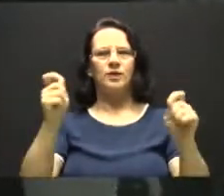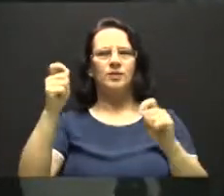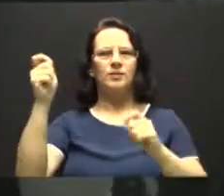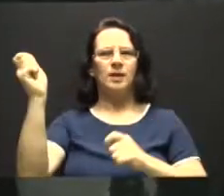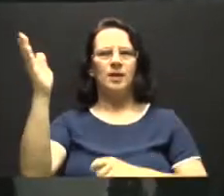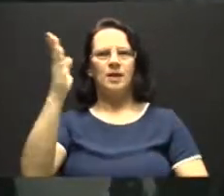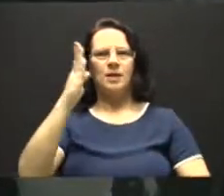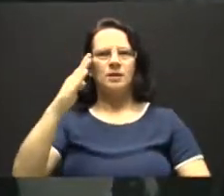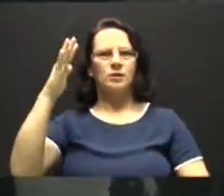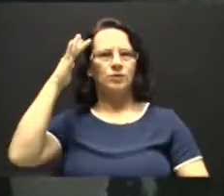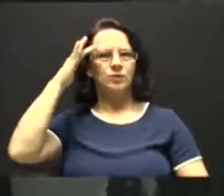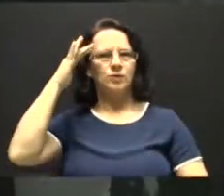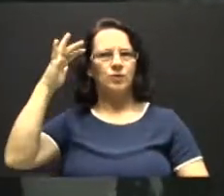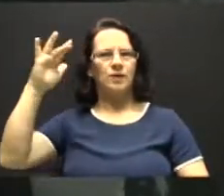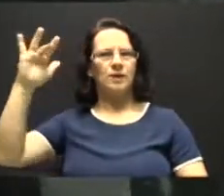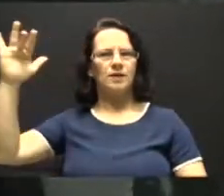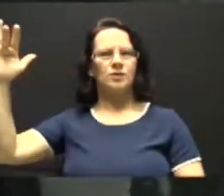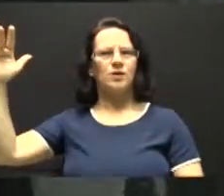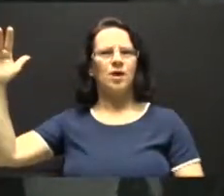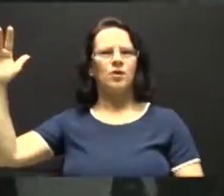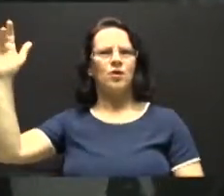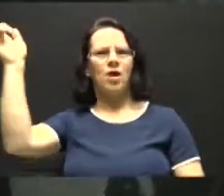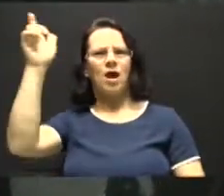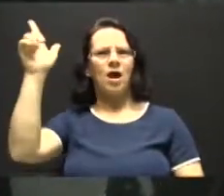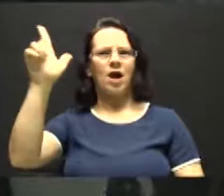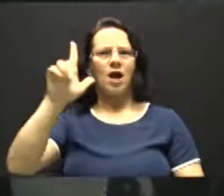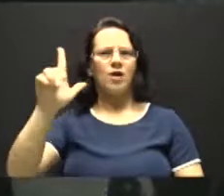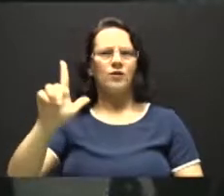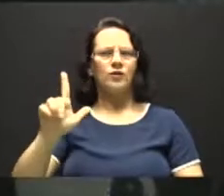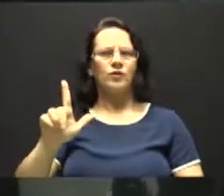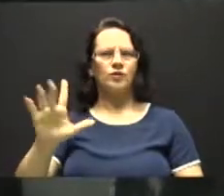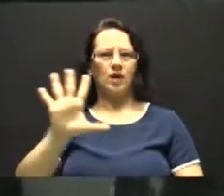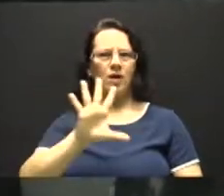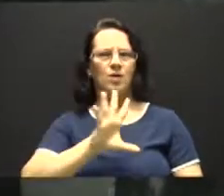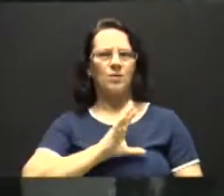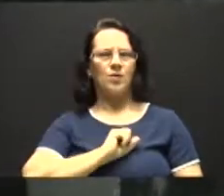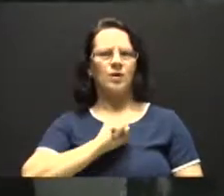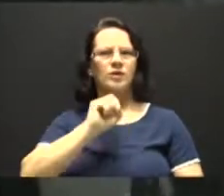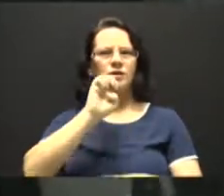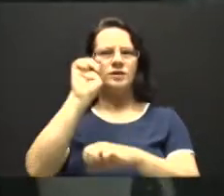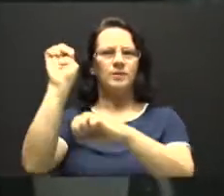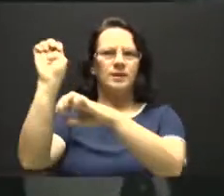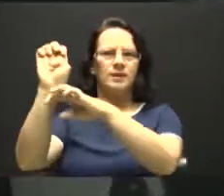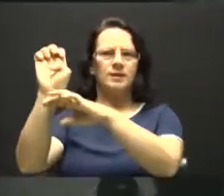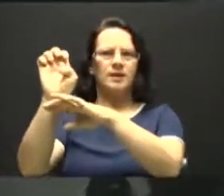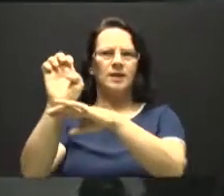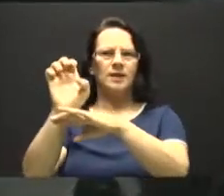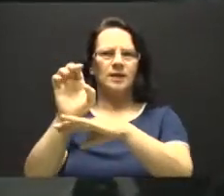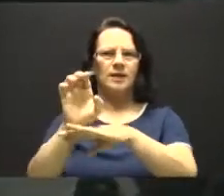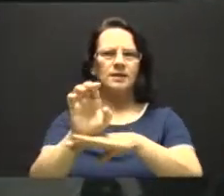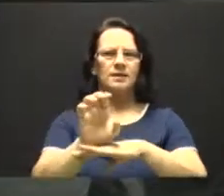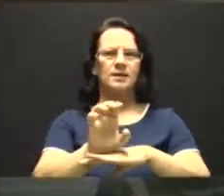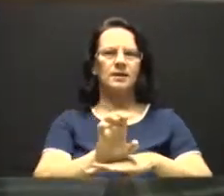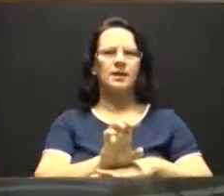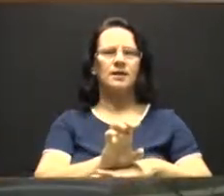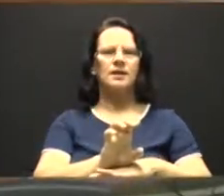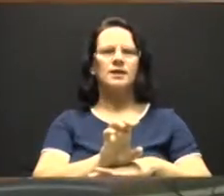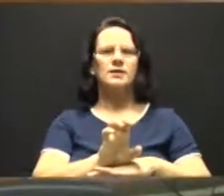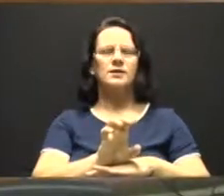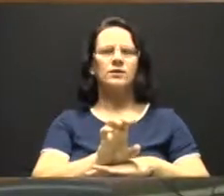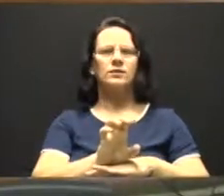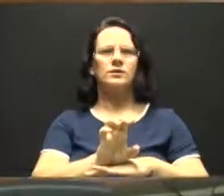o ar seco sol intenso na i 95 esperança da guarda de seu